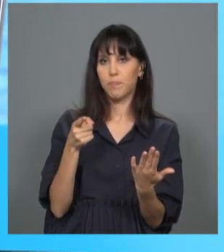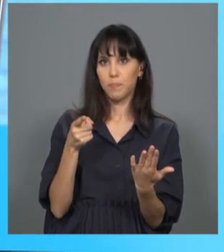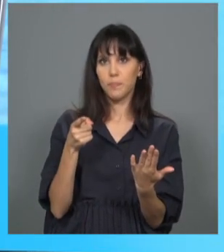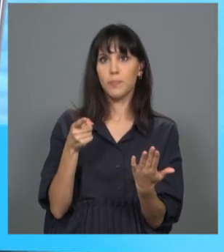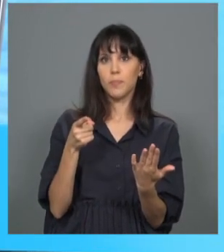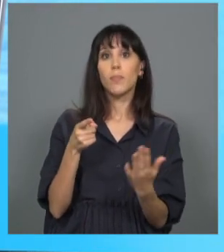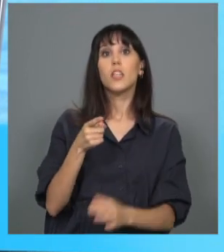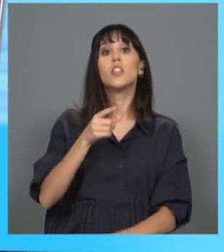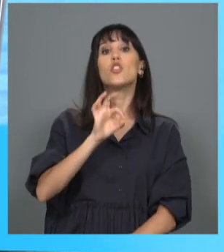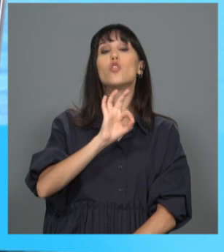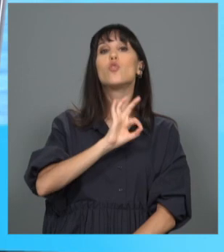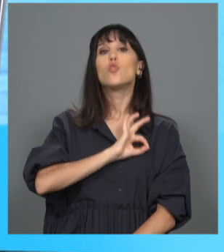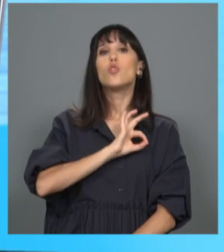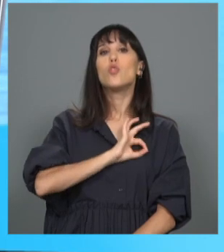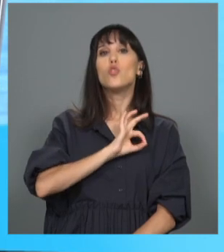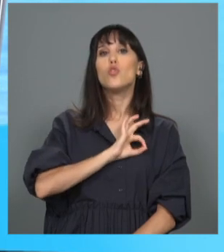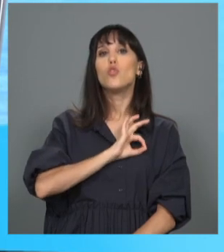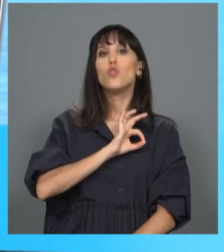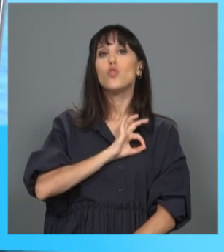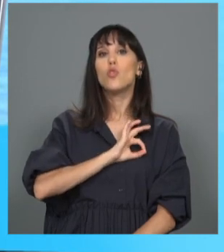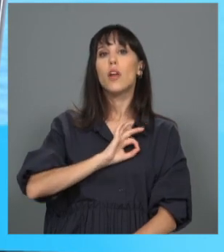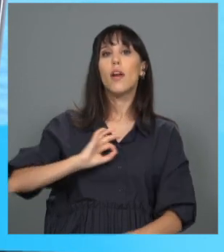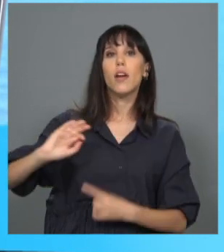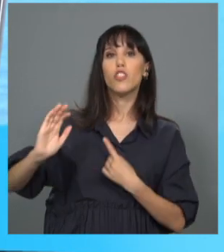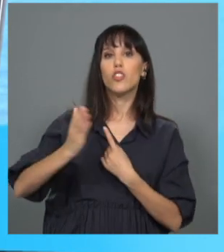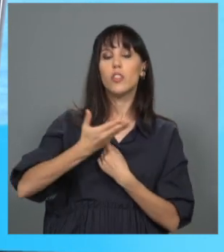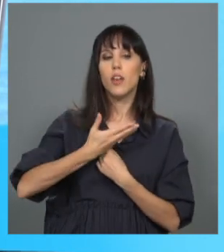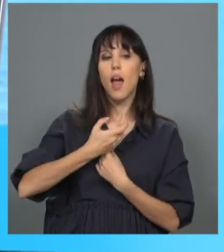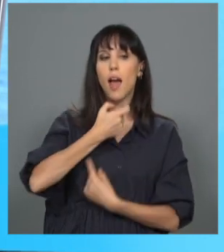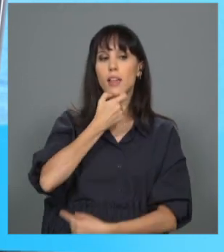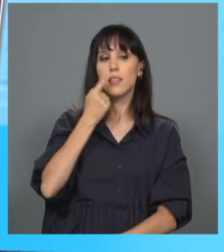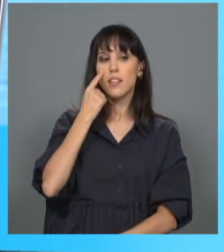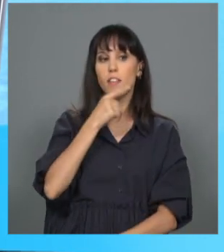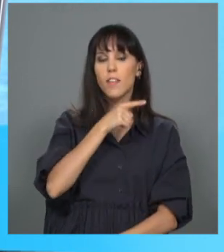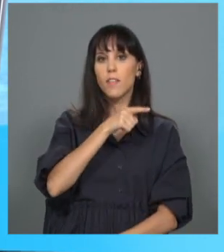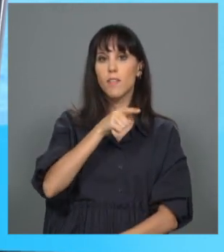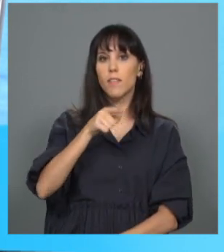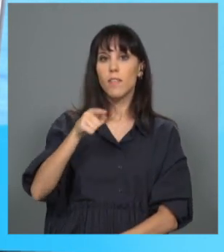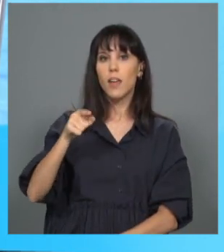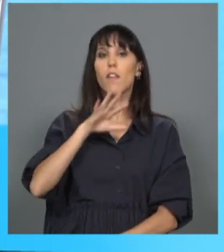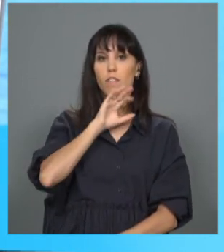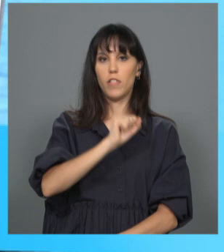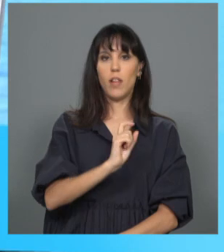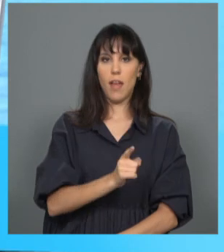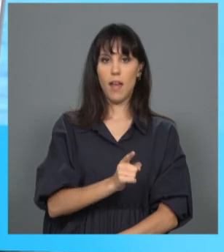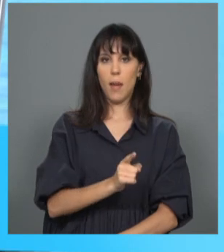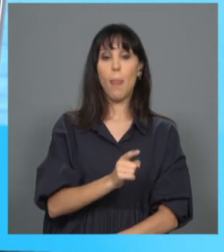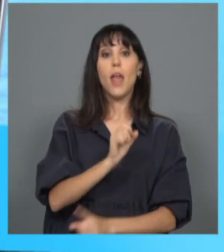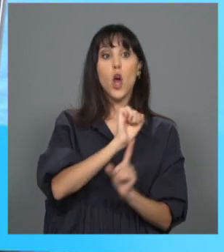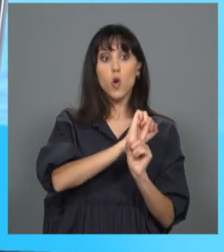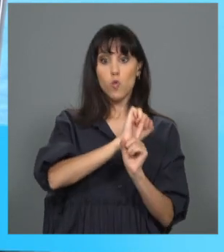o Senhor castiga aqueles que reconhece como filhos, e para a vossa correção,